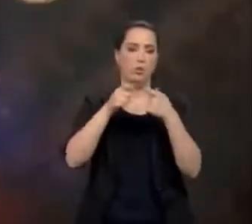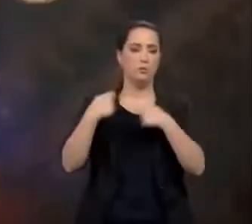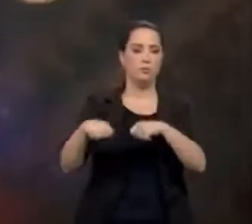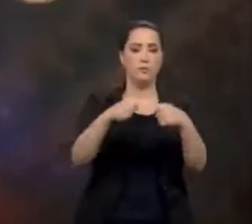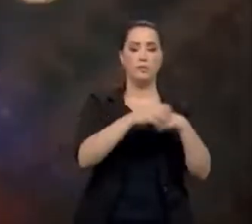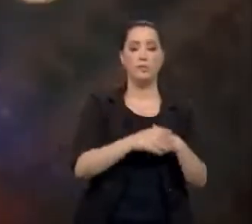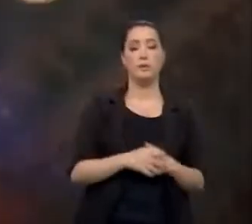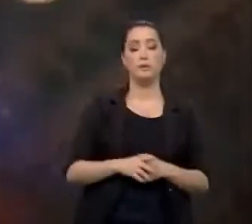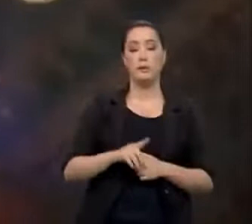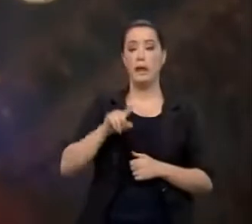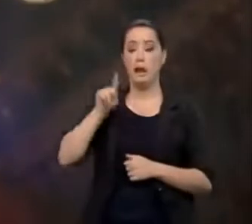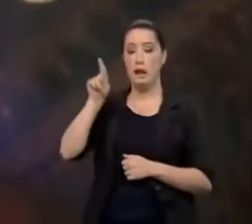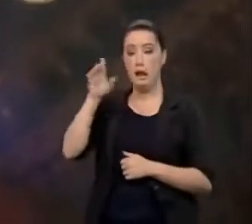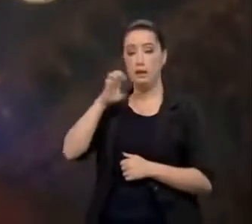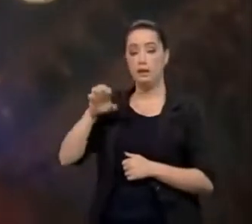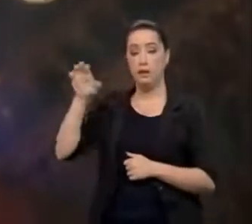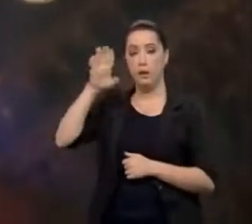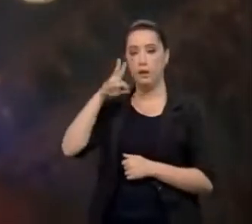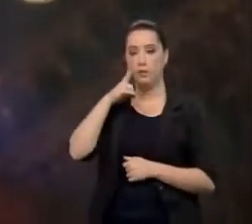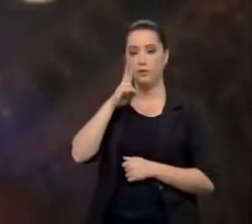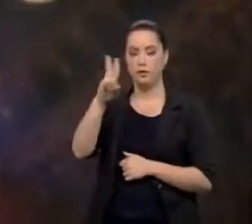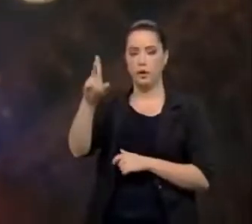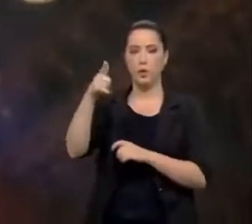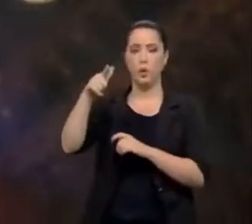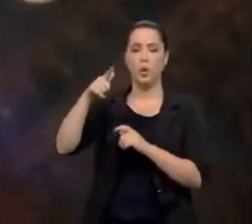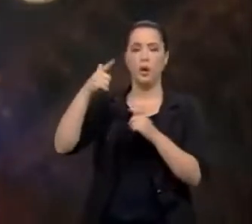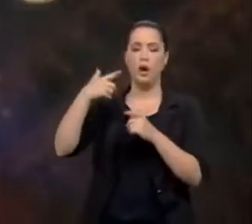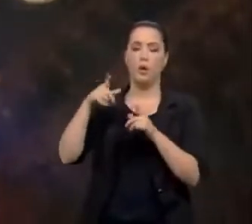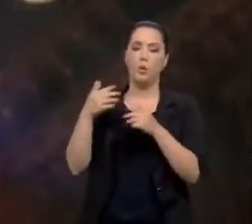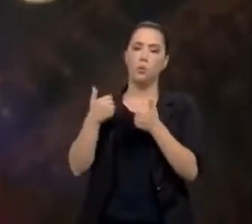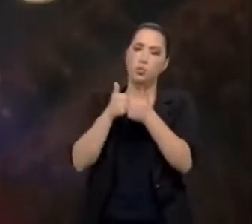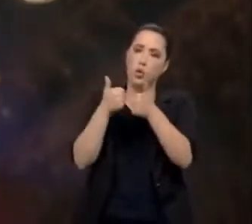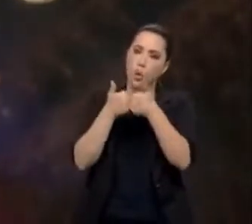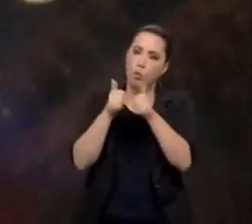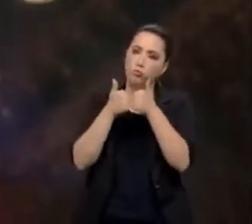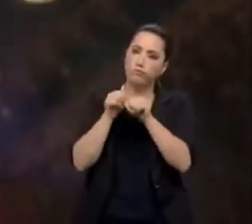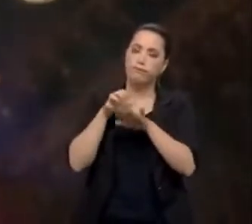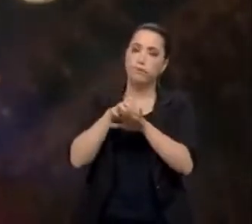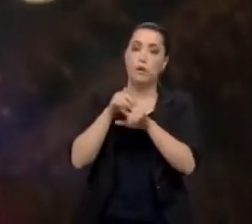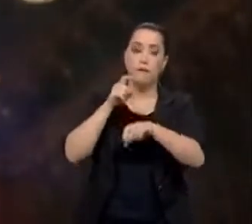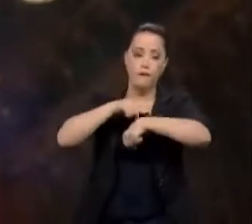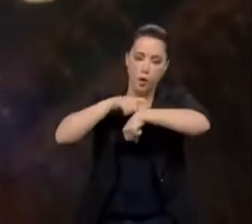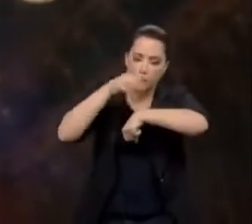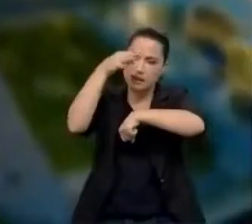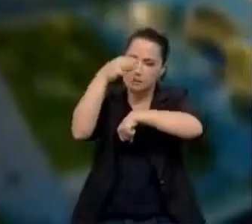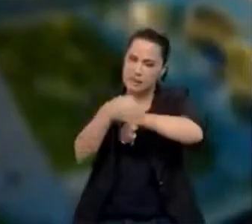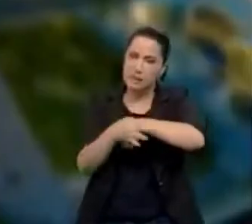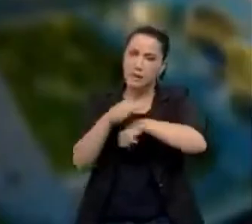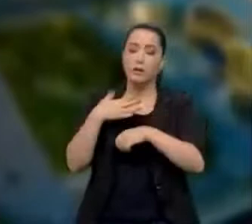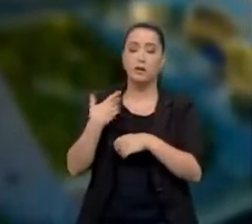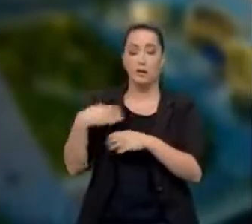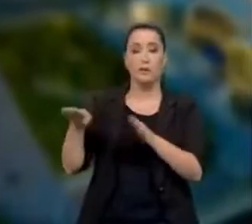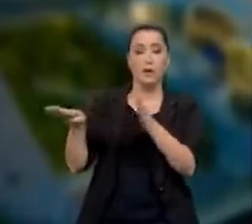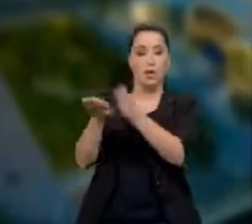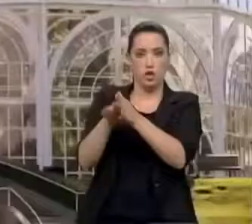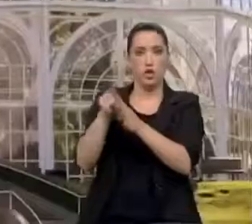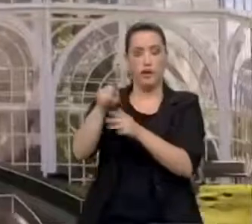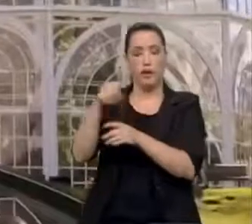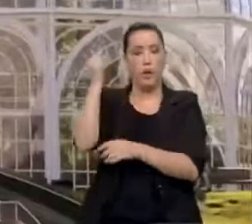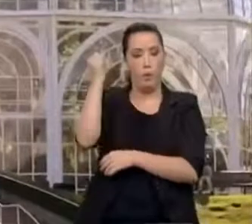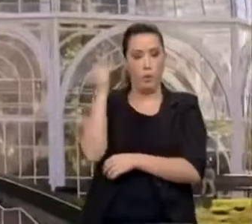cidades da Europa, é comum ver nas paradas de ônibus a hora exata que uma determinada linha vai passar naquele ponto. E não é que passa